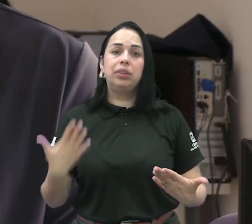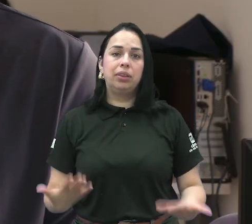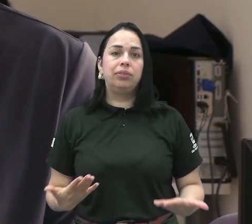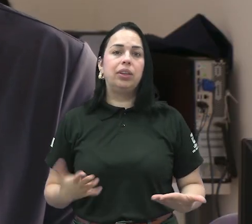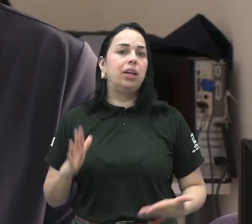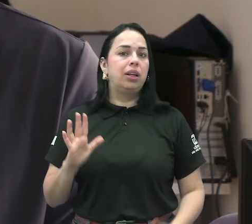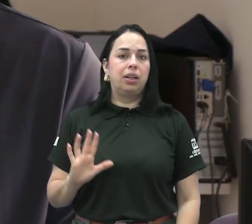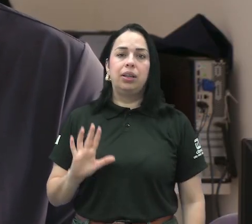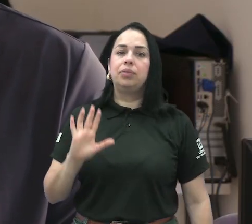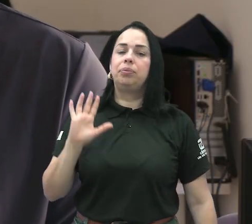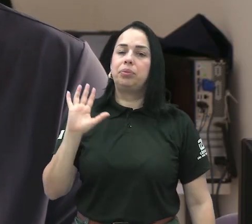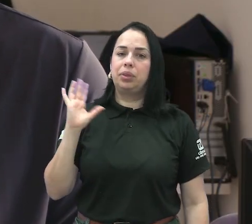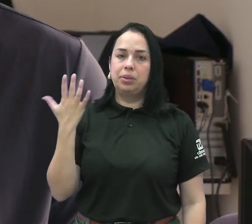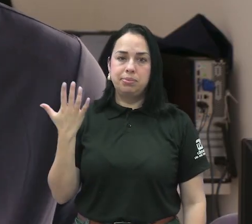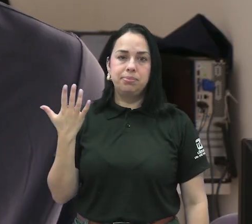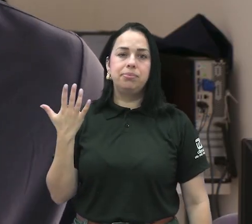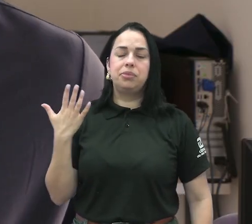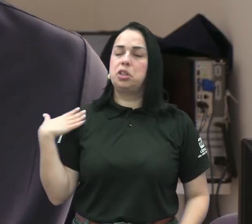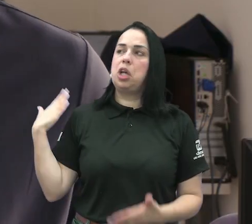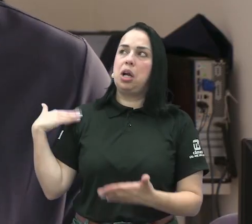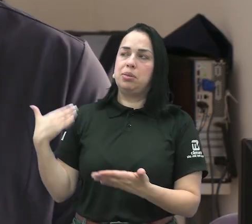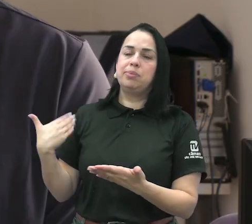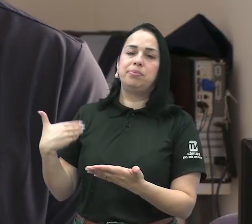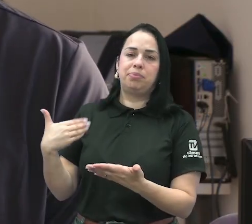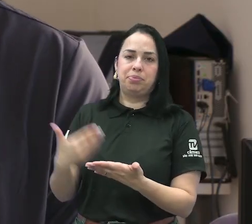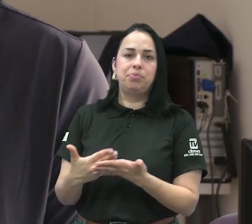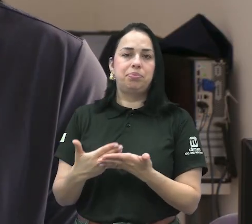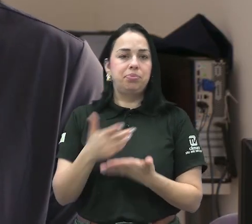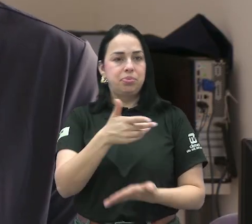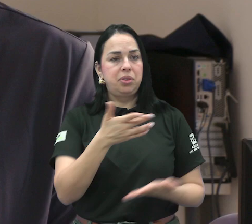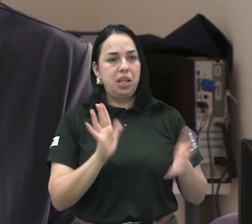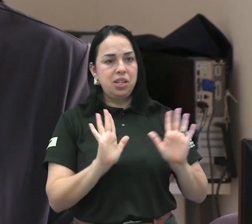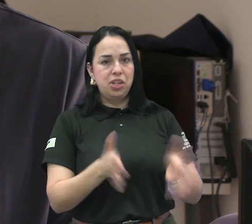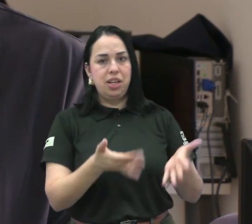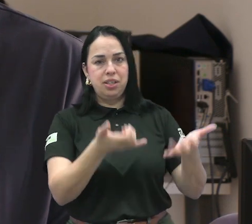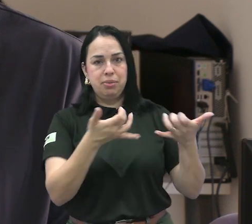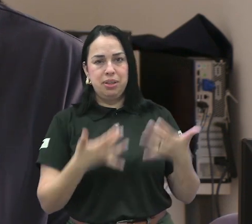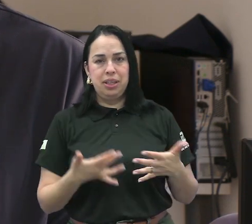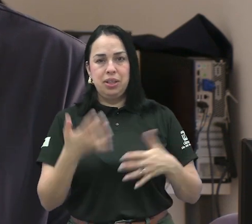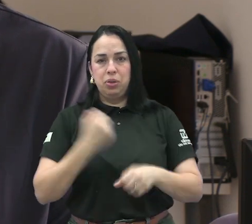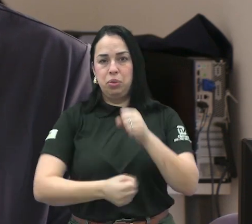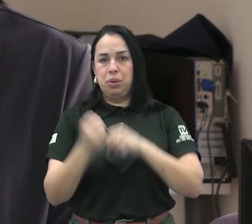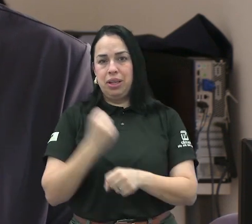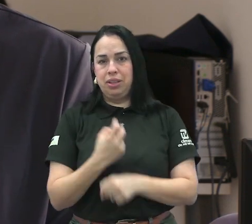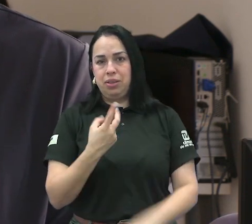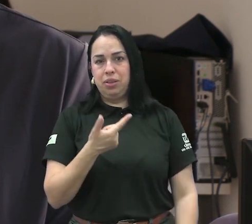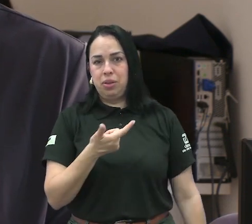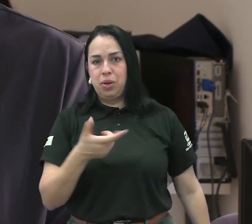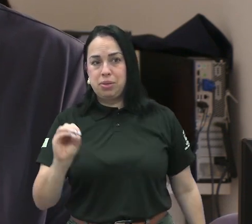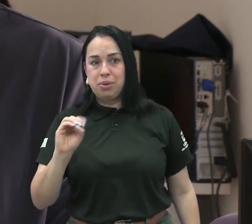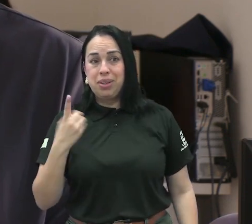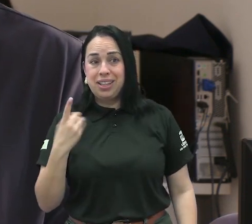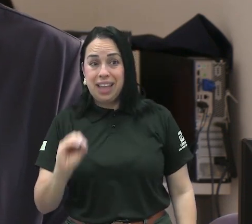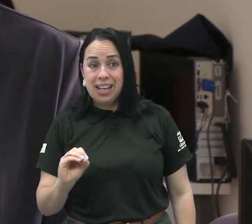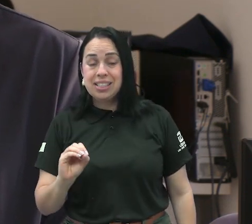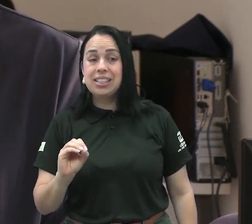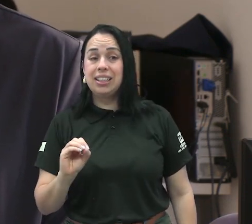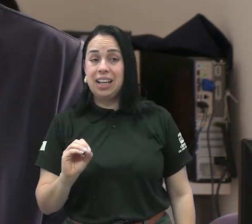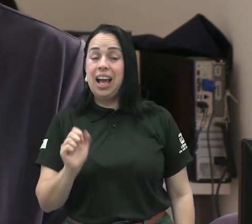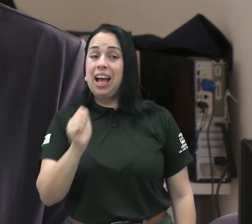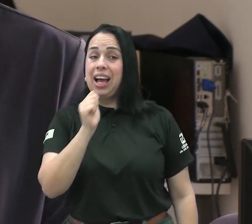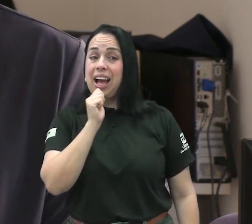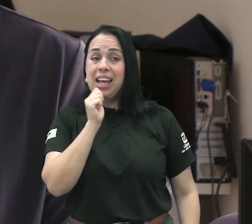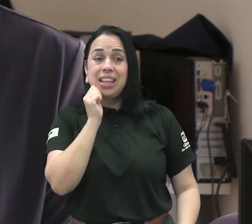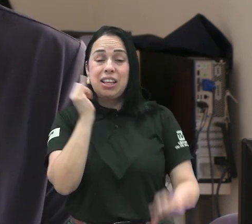situação que acontece aí há alguns anos, né? A gente, como você falou, tem o dado aí de 2010, porque a gente ainda tem